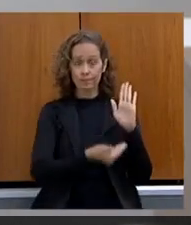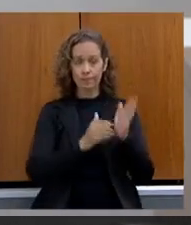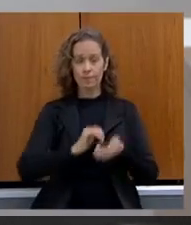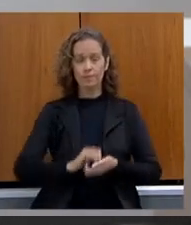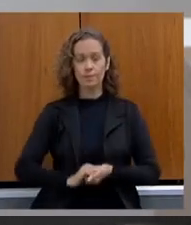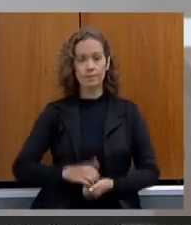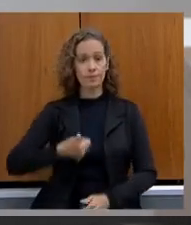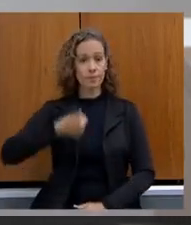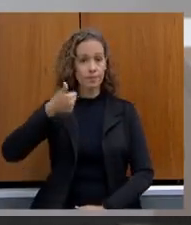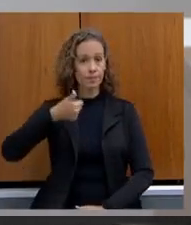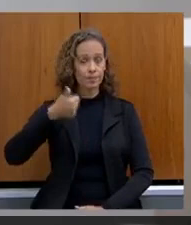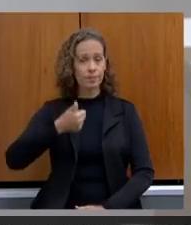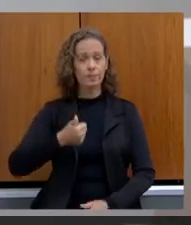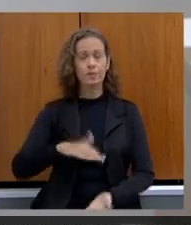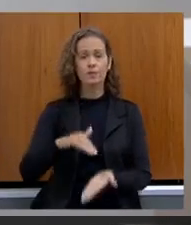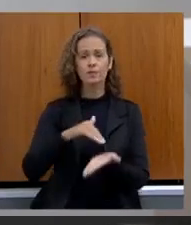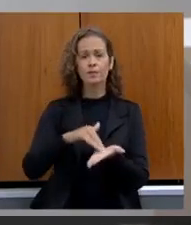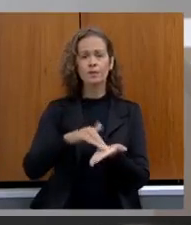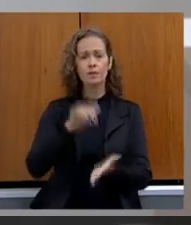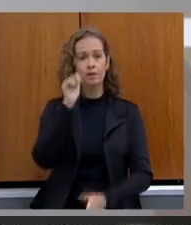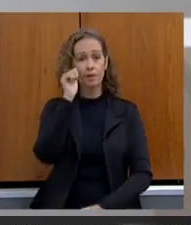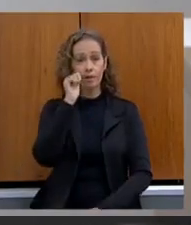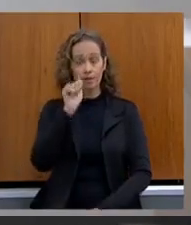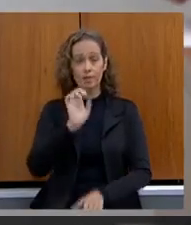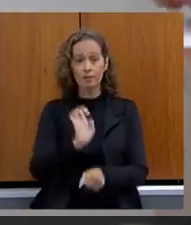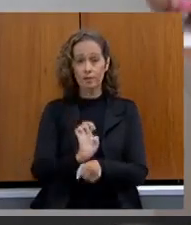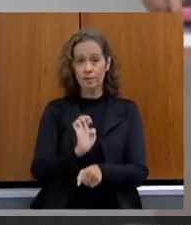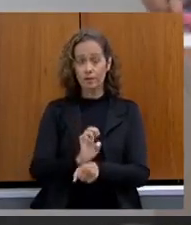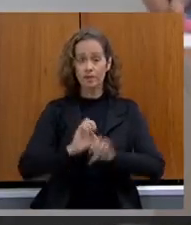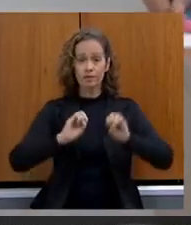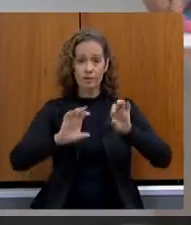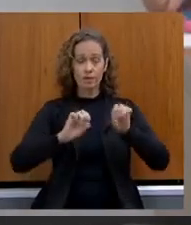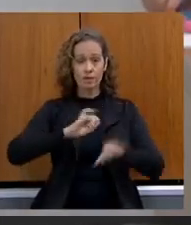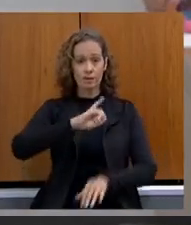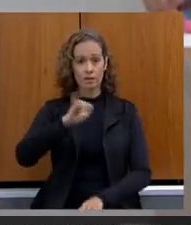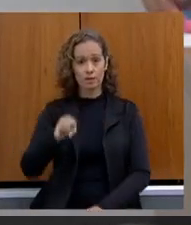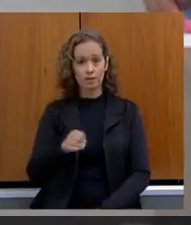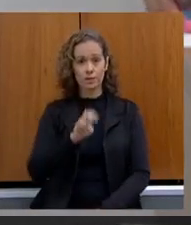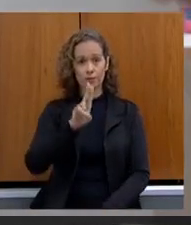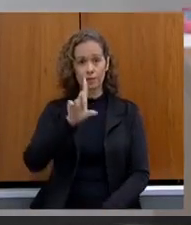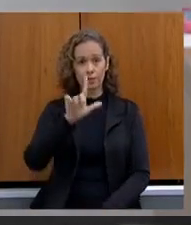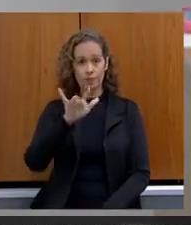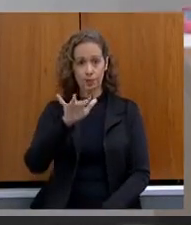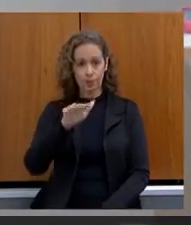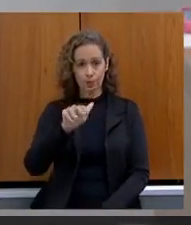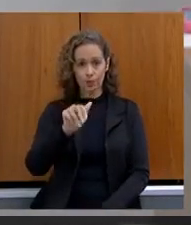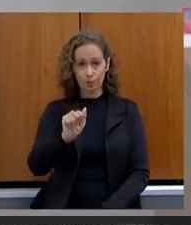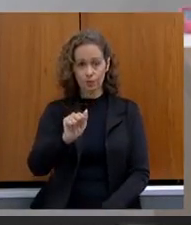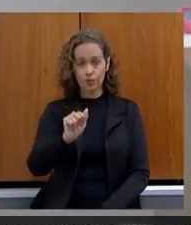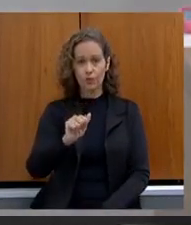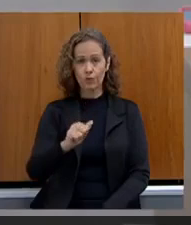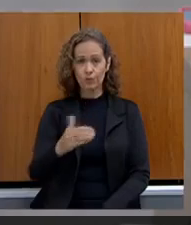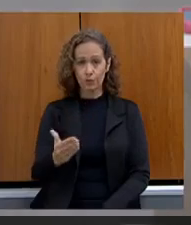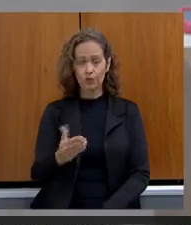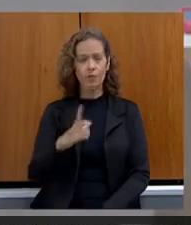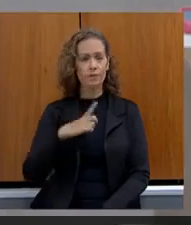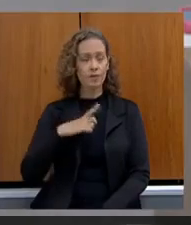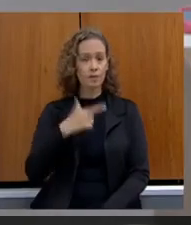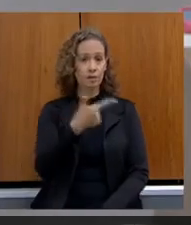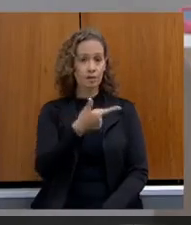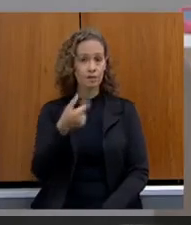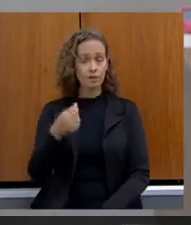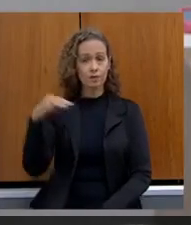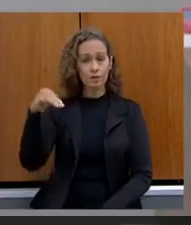primeiro a secretária de Estado de Educação senhora Júlia Figueiredo goitacá Santana disporá de até